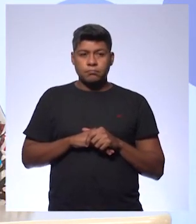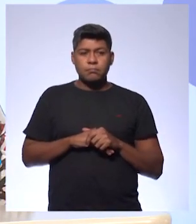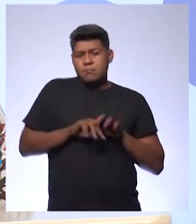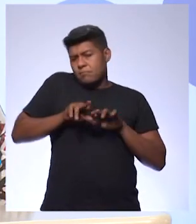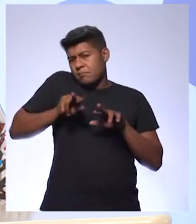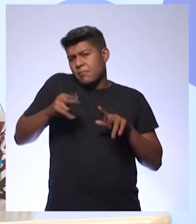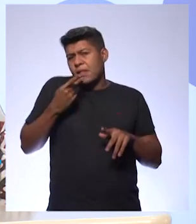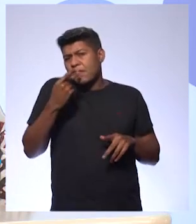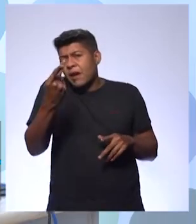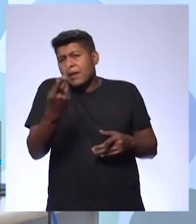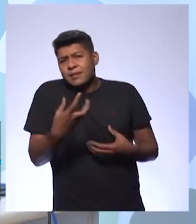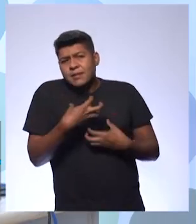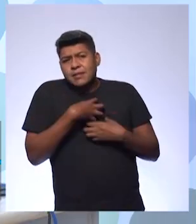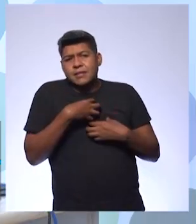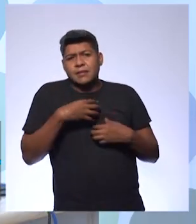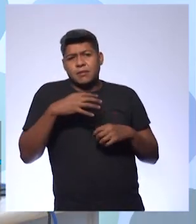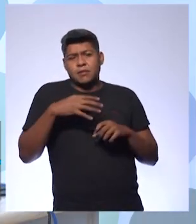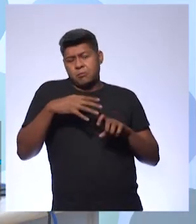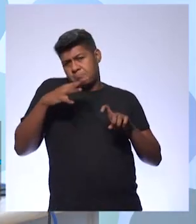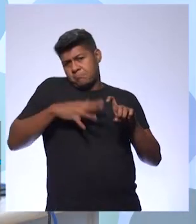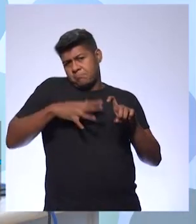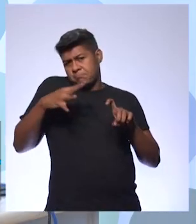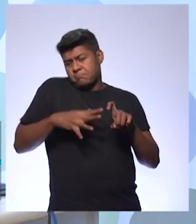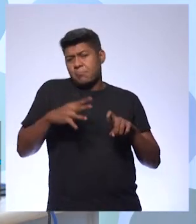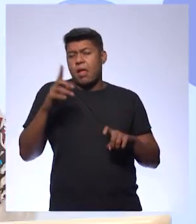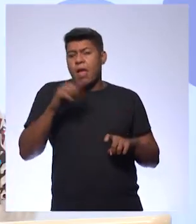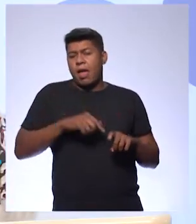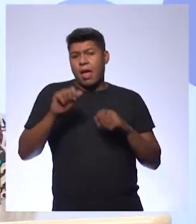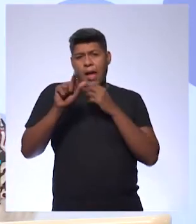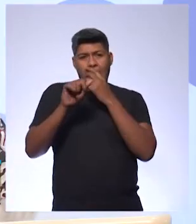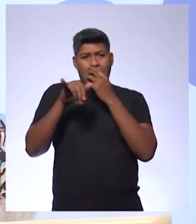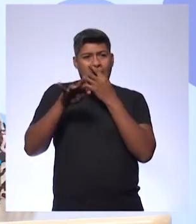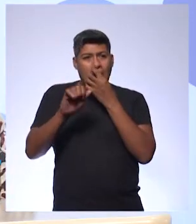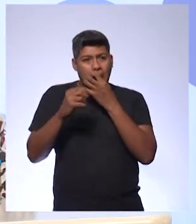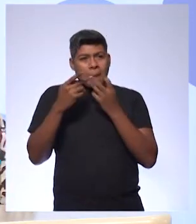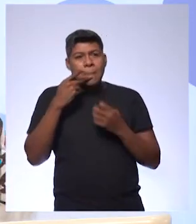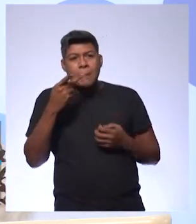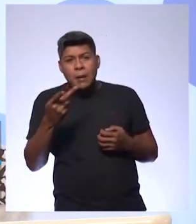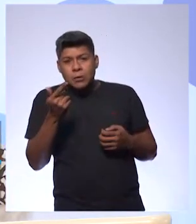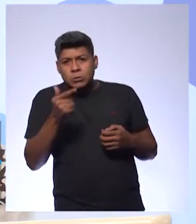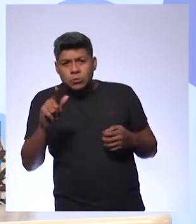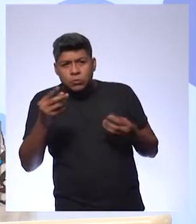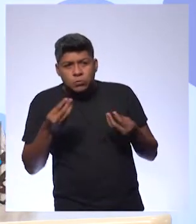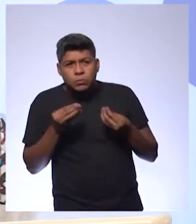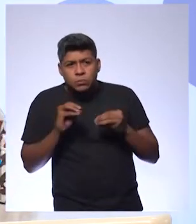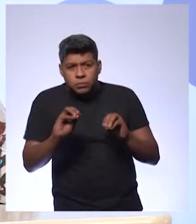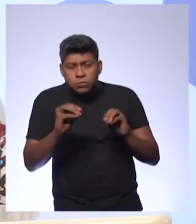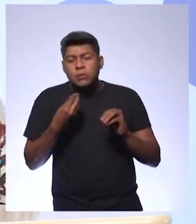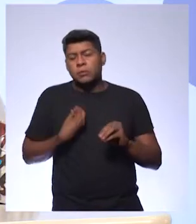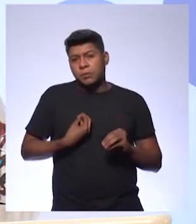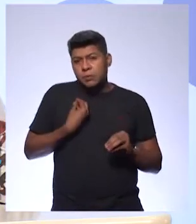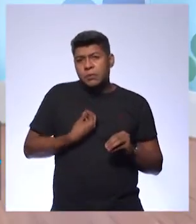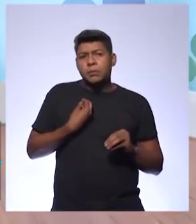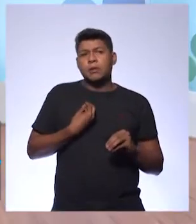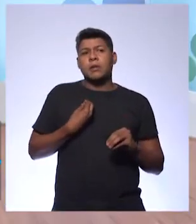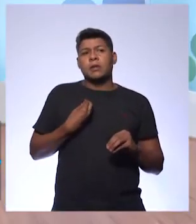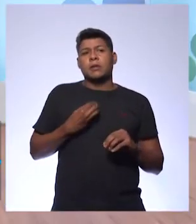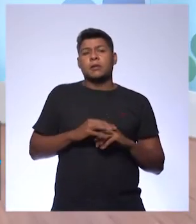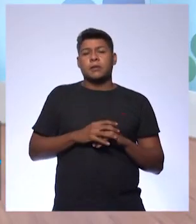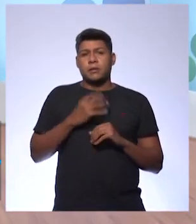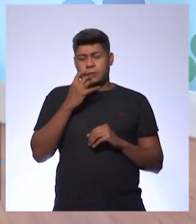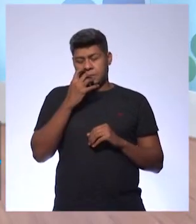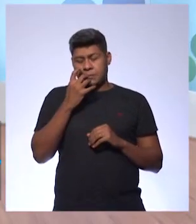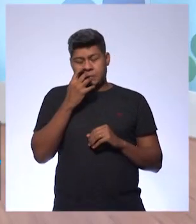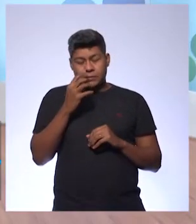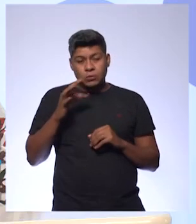Vários falando sobre sentido figurado, Poema em né? formato. A Proaline colocou. A Proaline está aqui de novo, é a nossa Proaline da manhã. Ô, Será? Proaline, tá